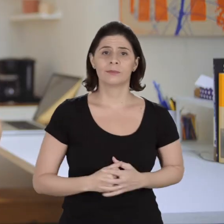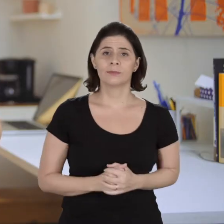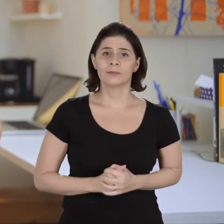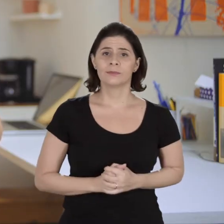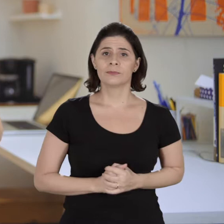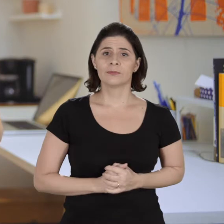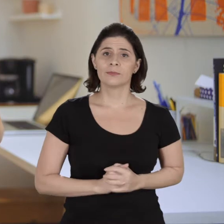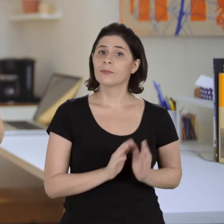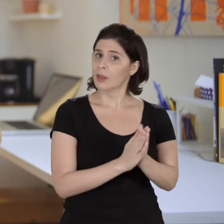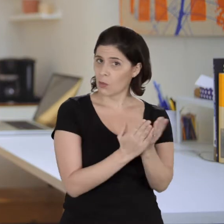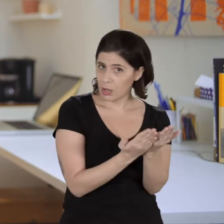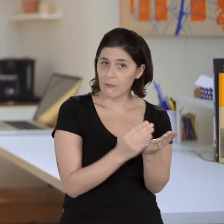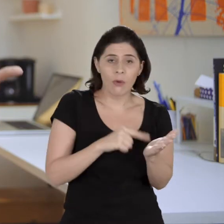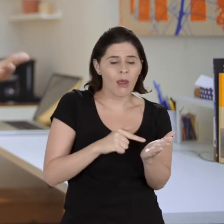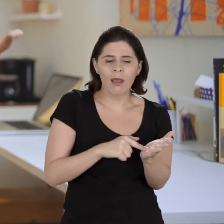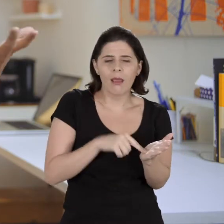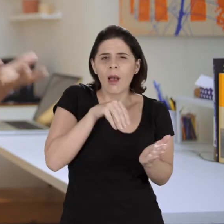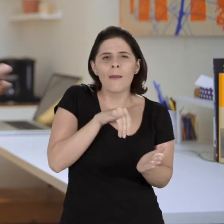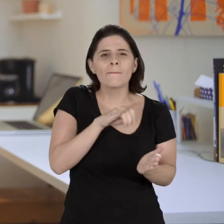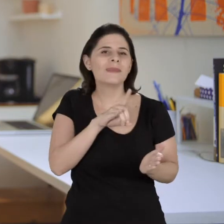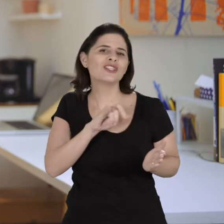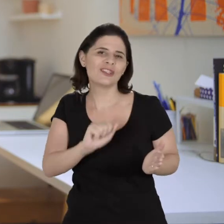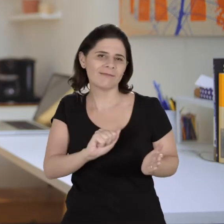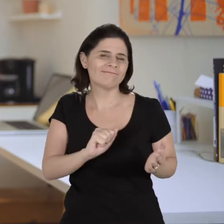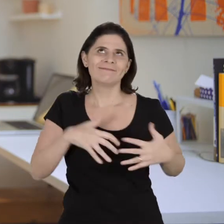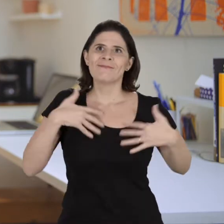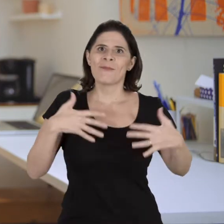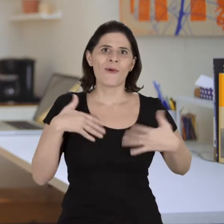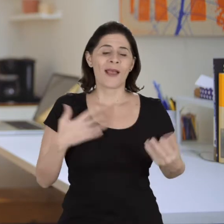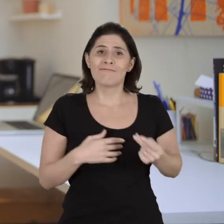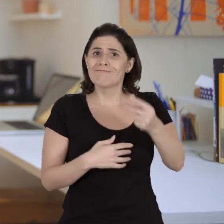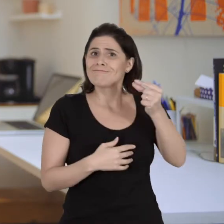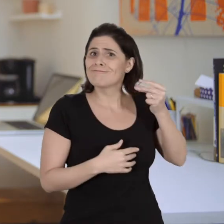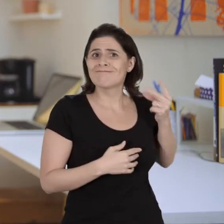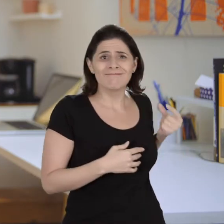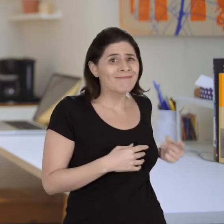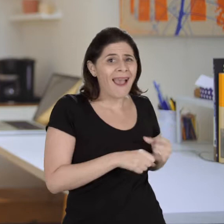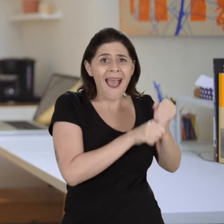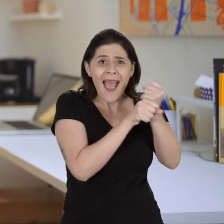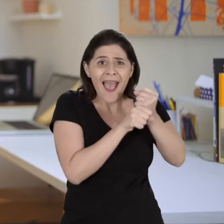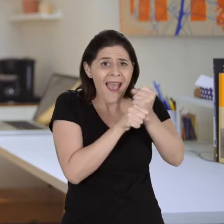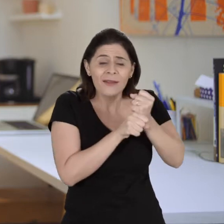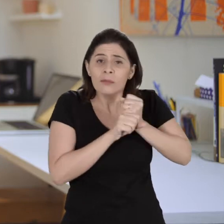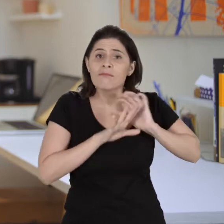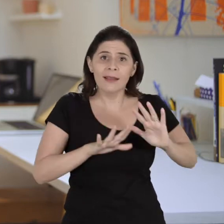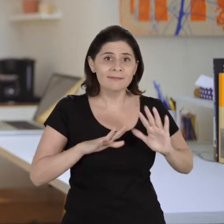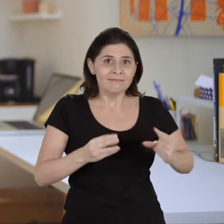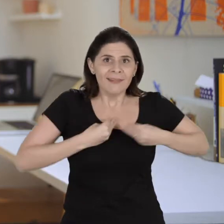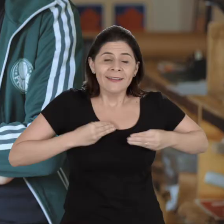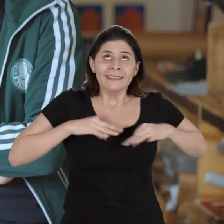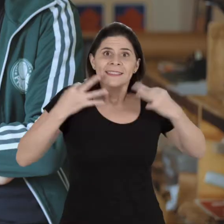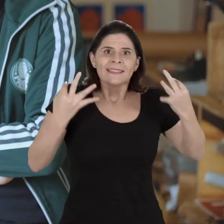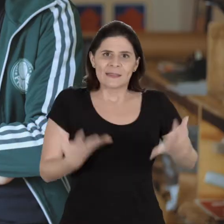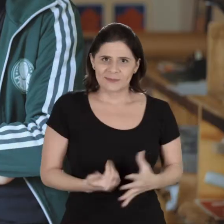é uma mídia muito empolgante, digamos assim, é uma mídia milenar e absolutamente